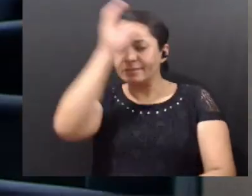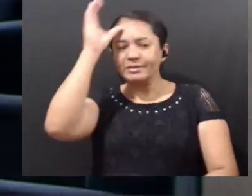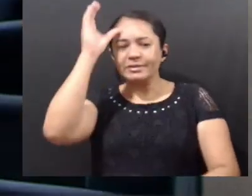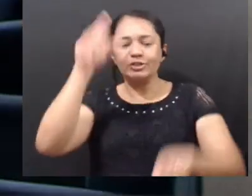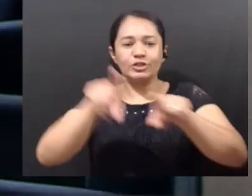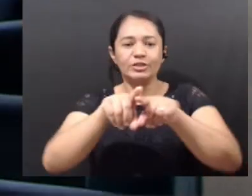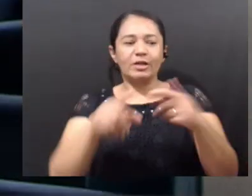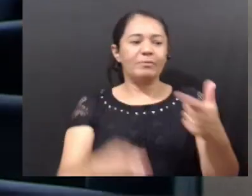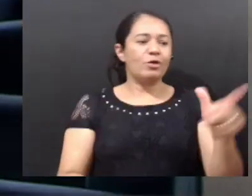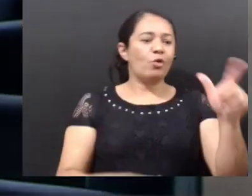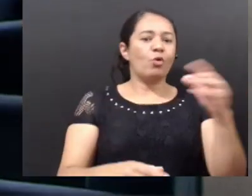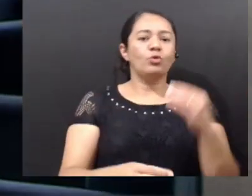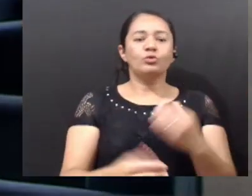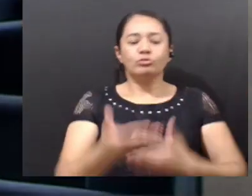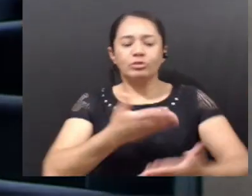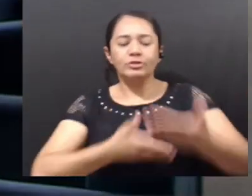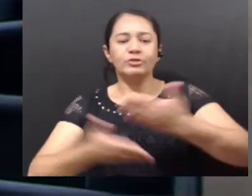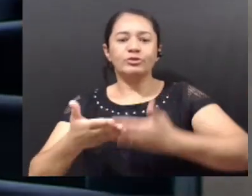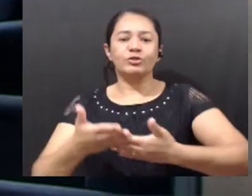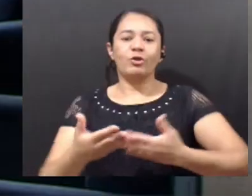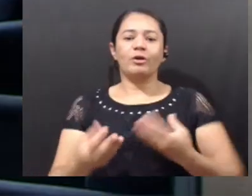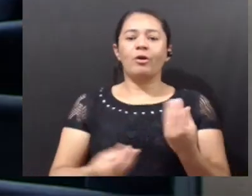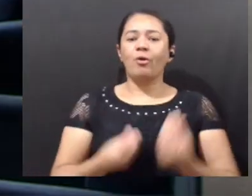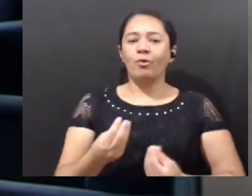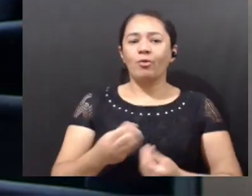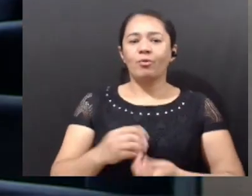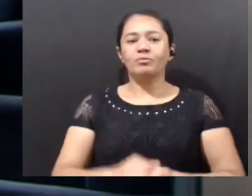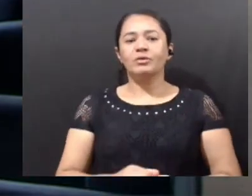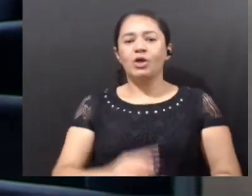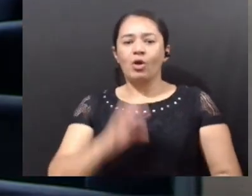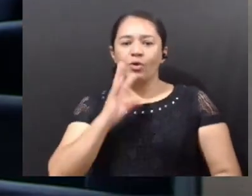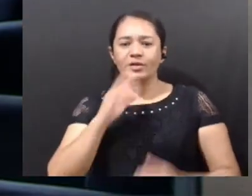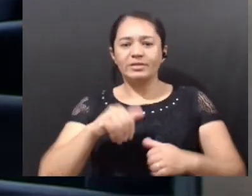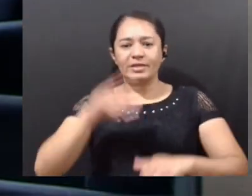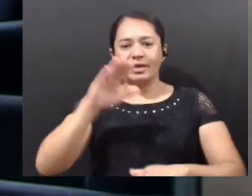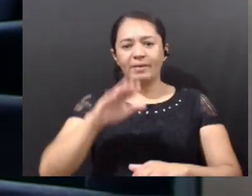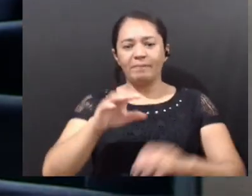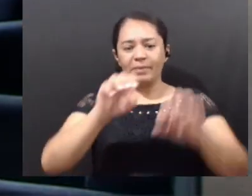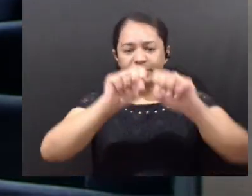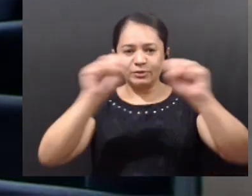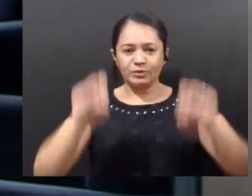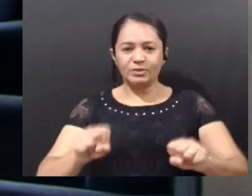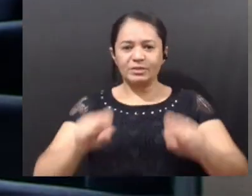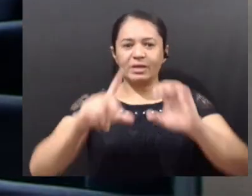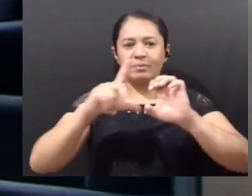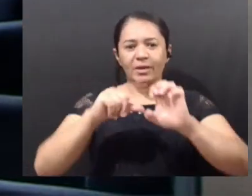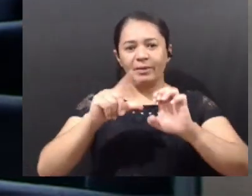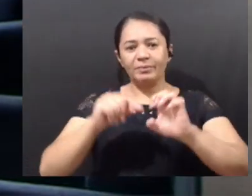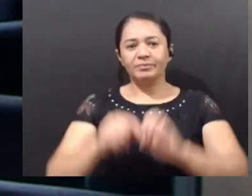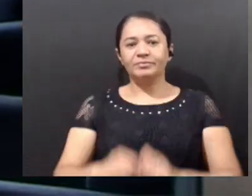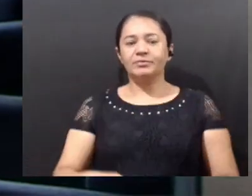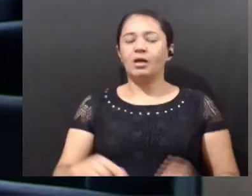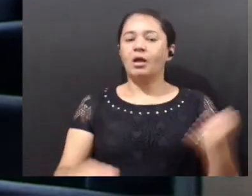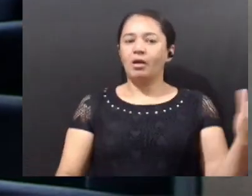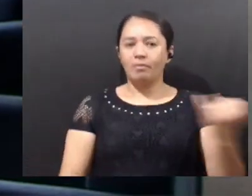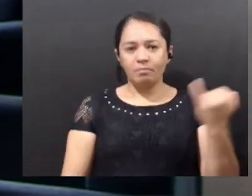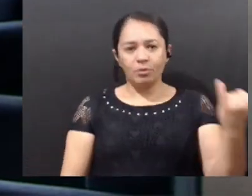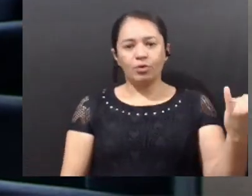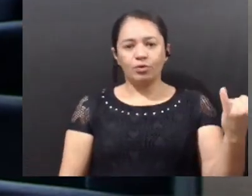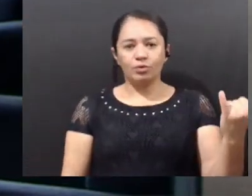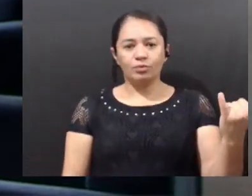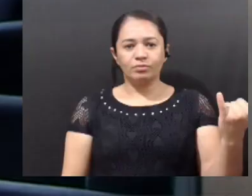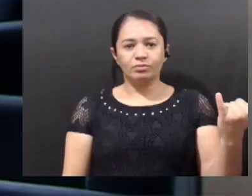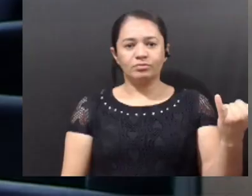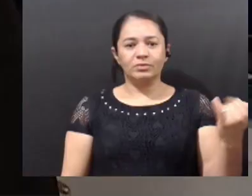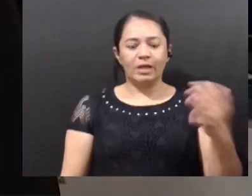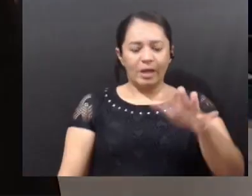troca, networking também, conhecer mais esse ecossistema empreendedor? É muito importante, né? Essa parte do networking é a